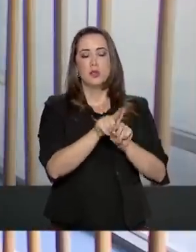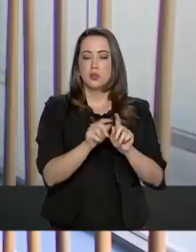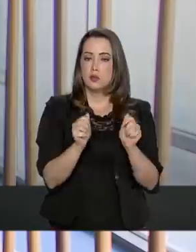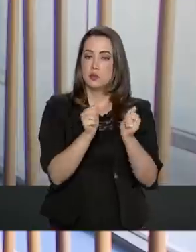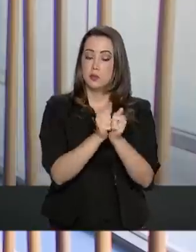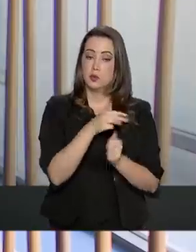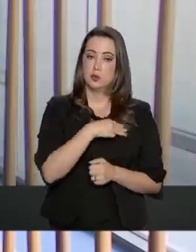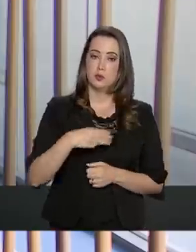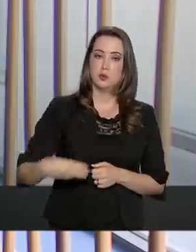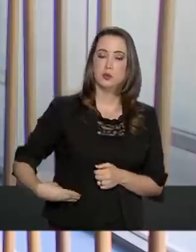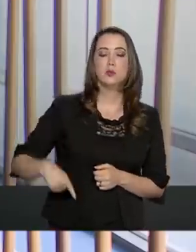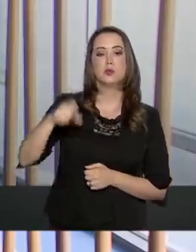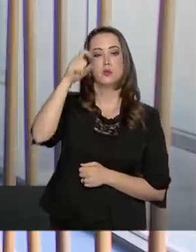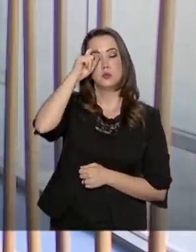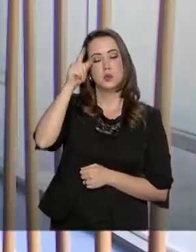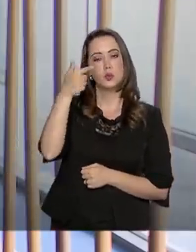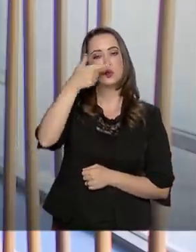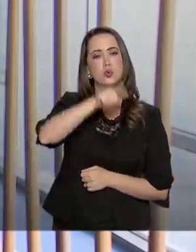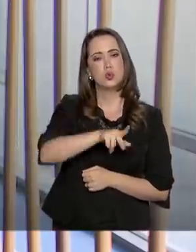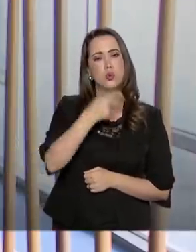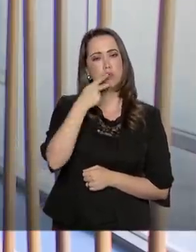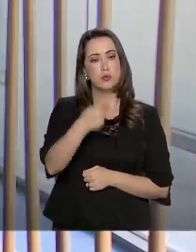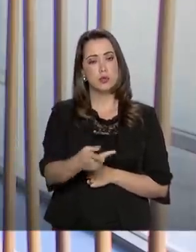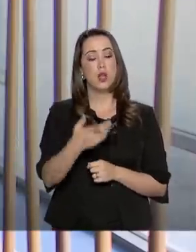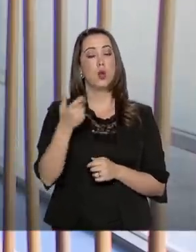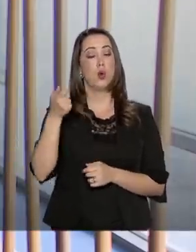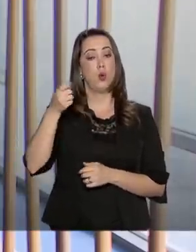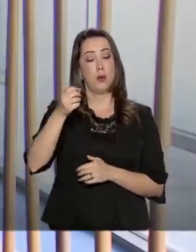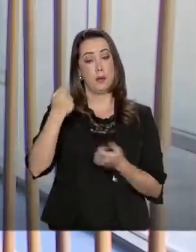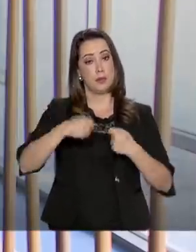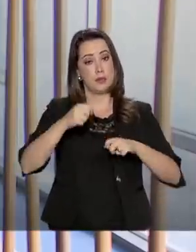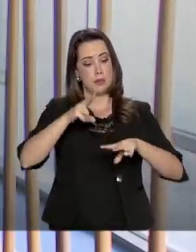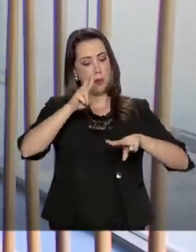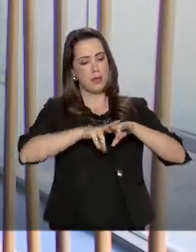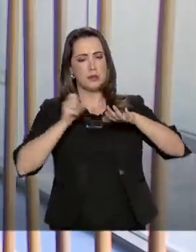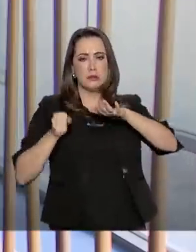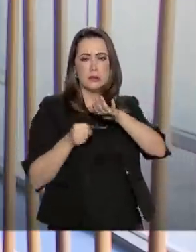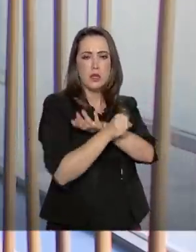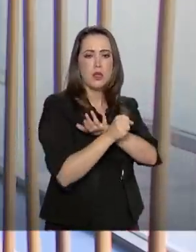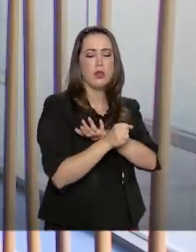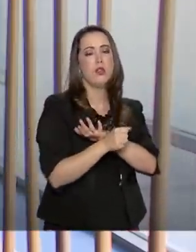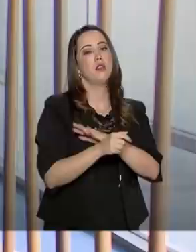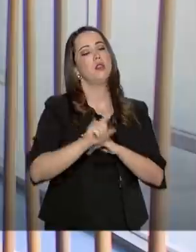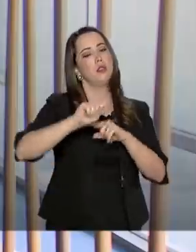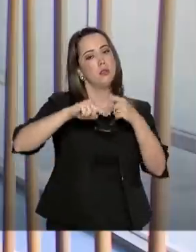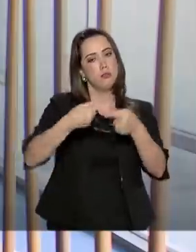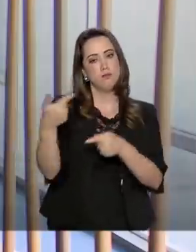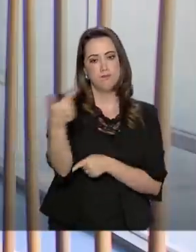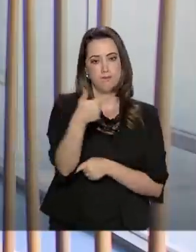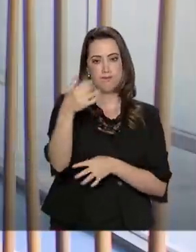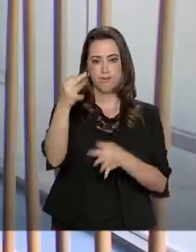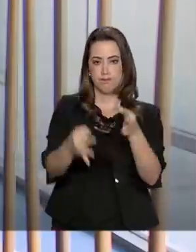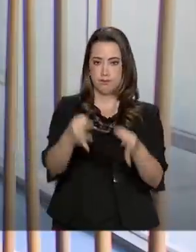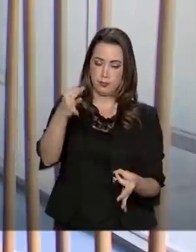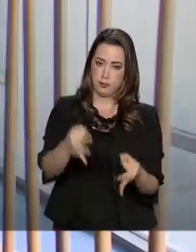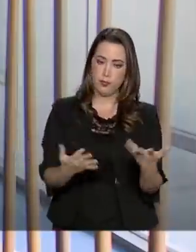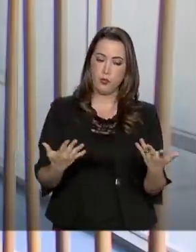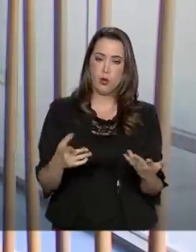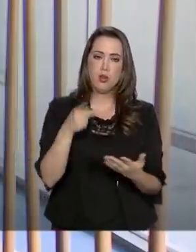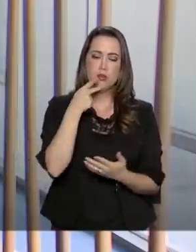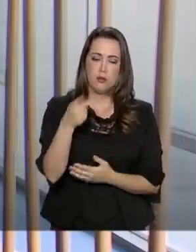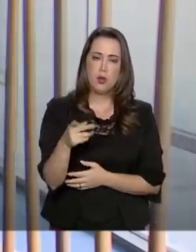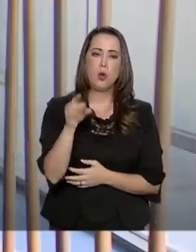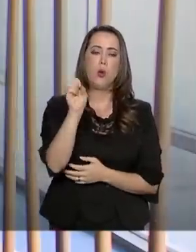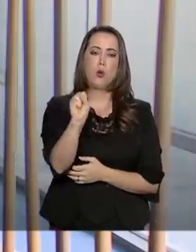O ministro Sérgio Moro voltou a defender a prisão após condenação em segunda instância. Ele destacou que o Supremo